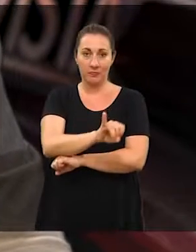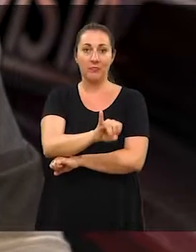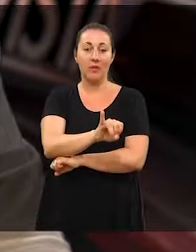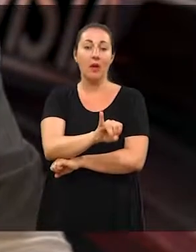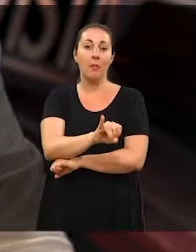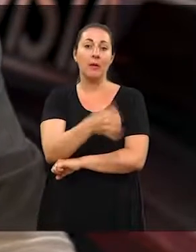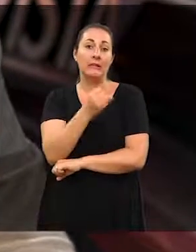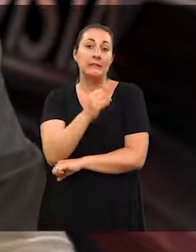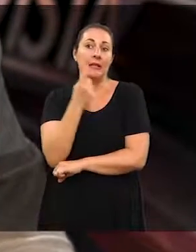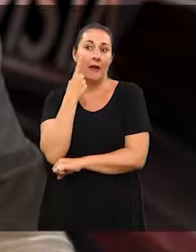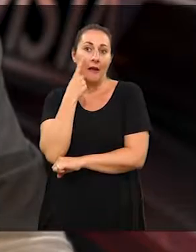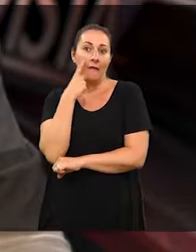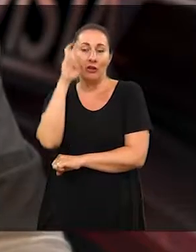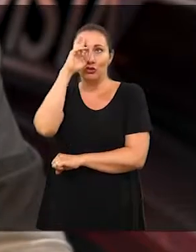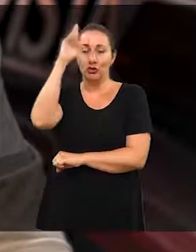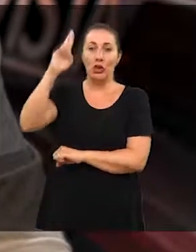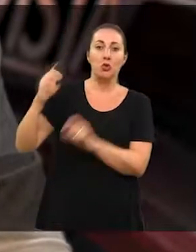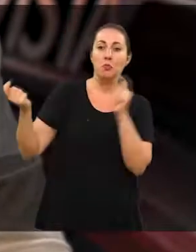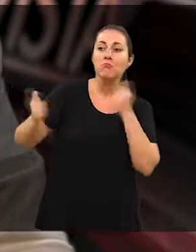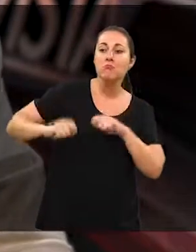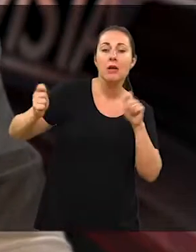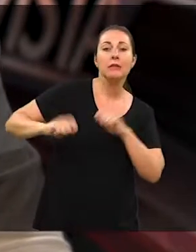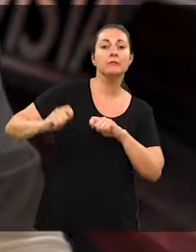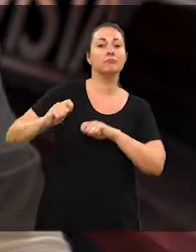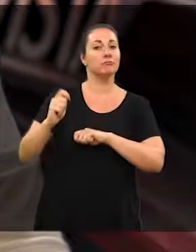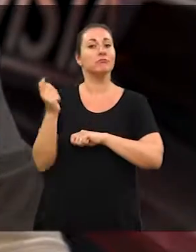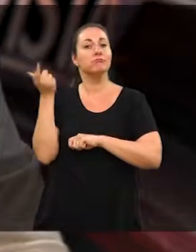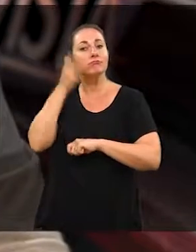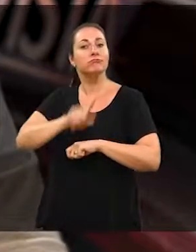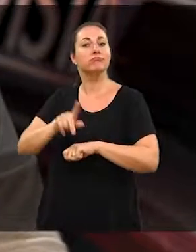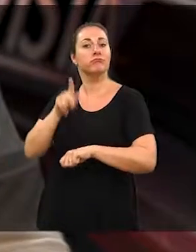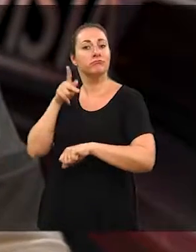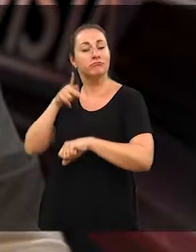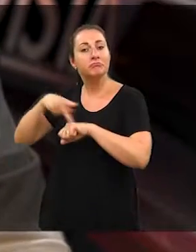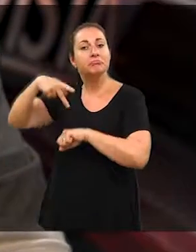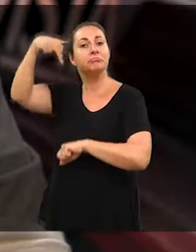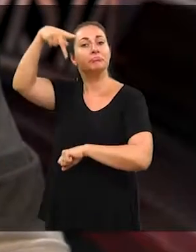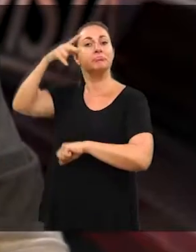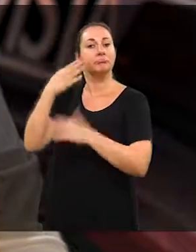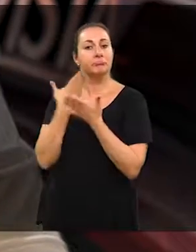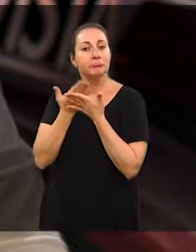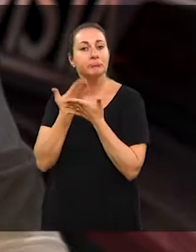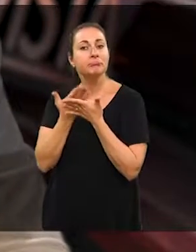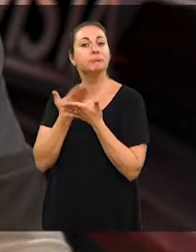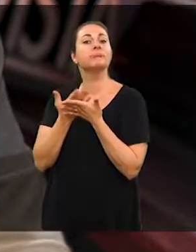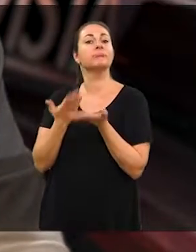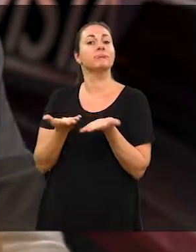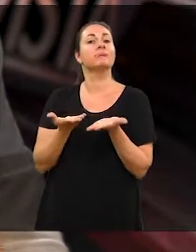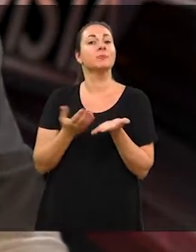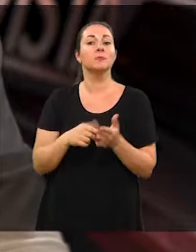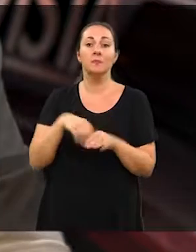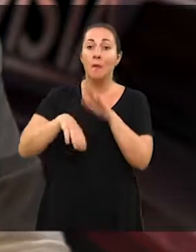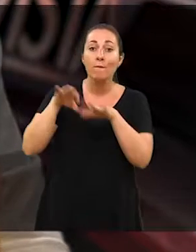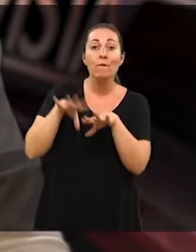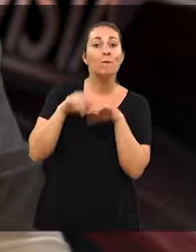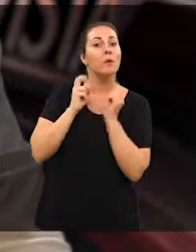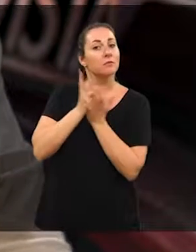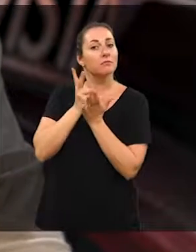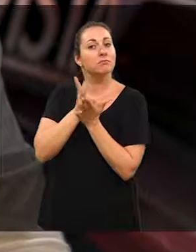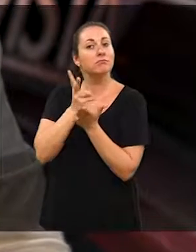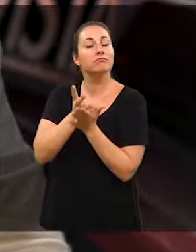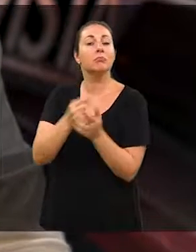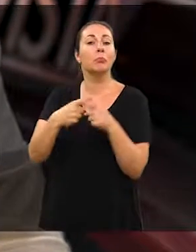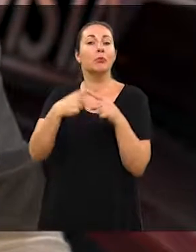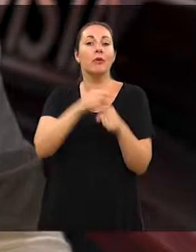gente for colocar em dinheiros para o diretor, né, a possibilidade que ele tem de se capacitar, né, que fazer uma pós-graduação, que